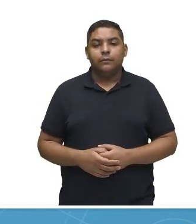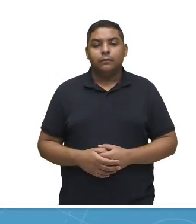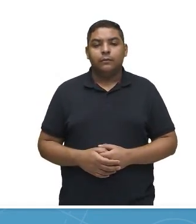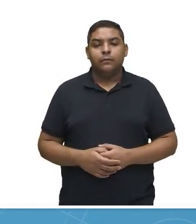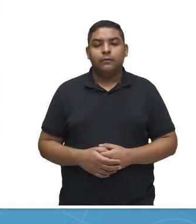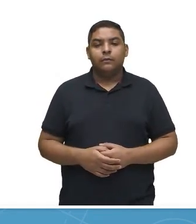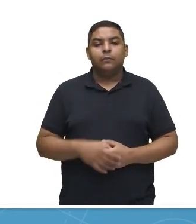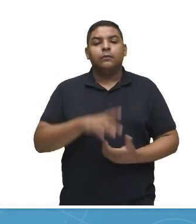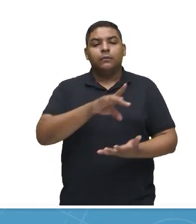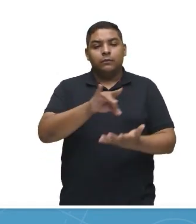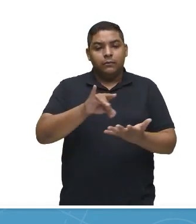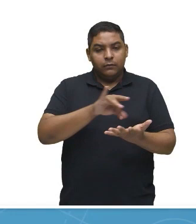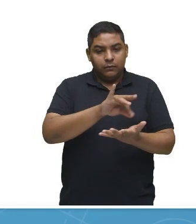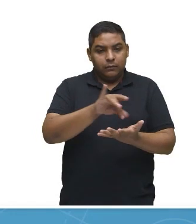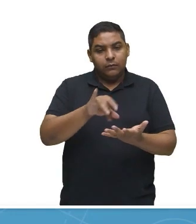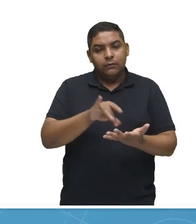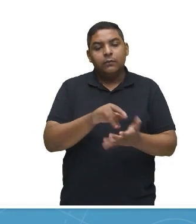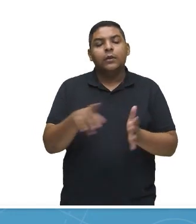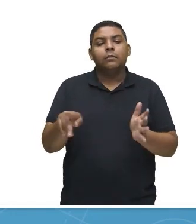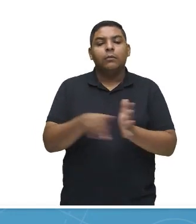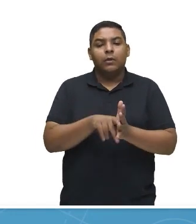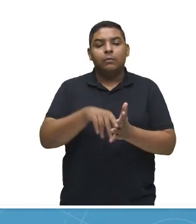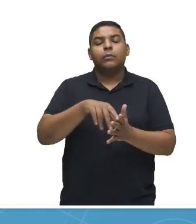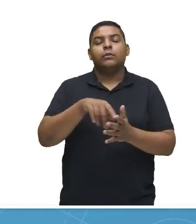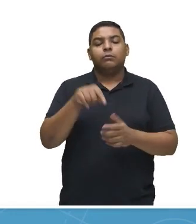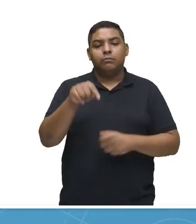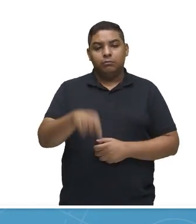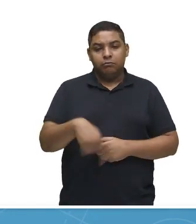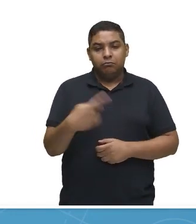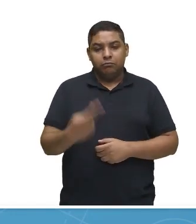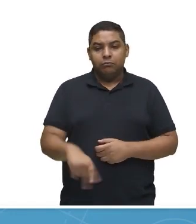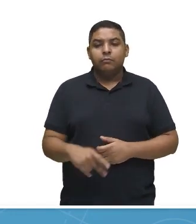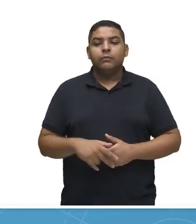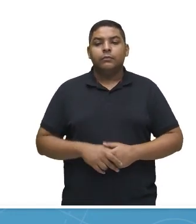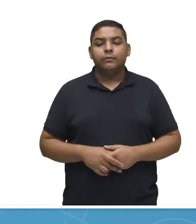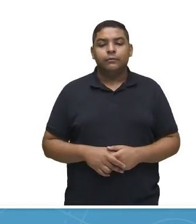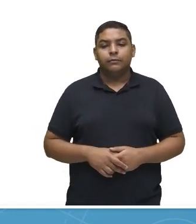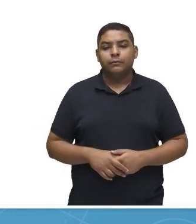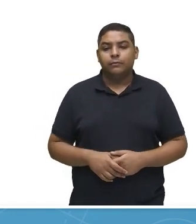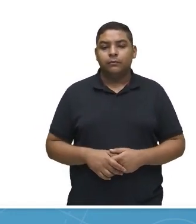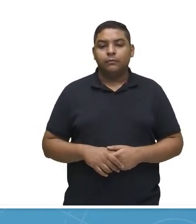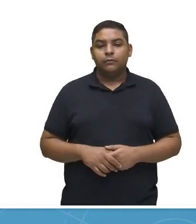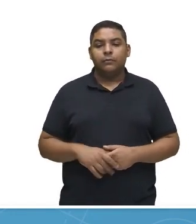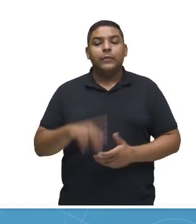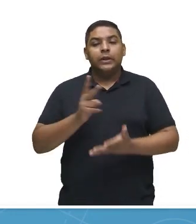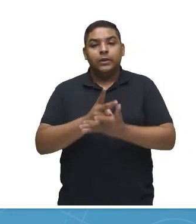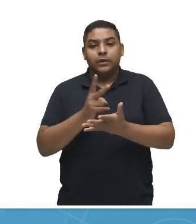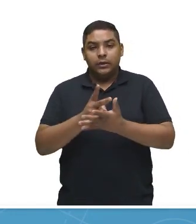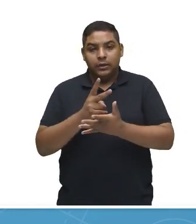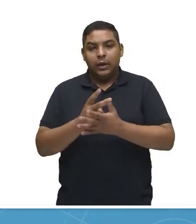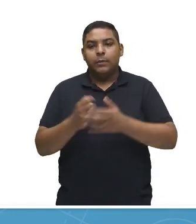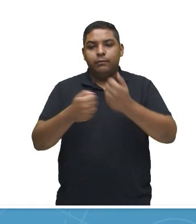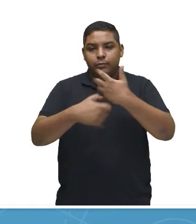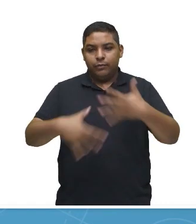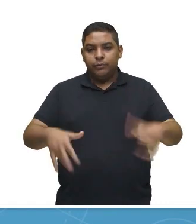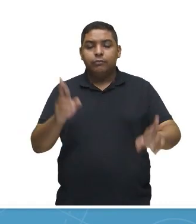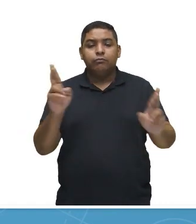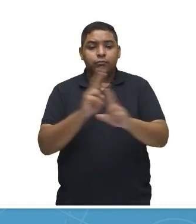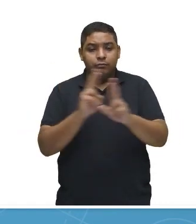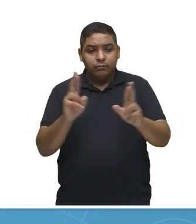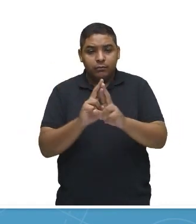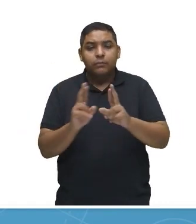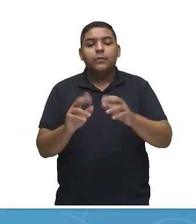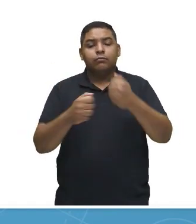e equipe pedagógica do Centro de Mídias. Então, todas as questões que vocês relacionarem no chat são para ser